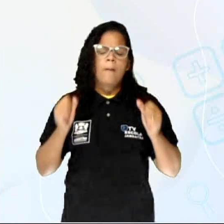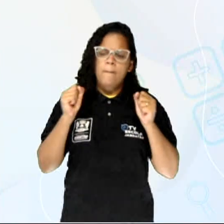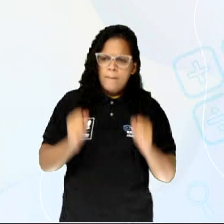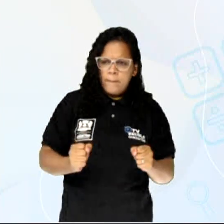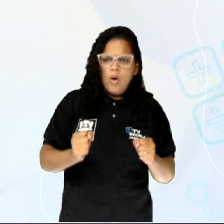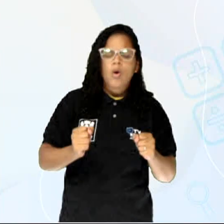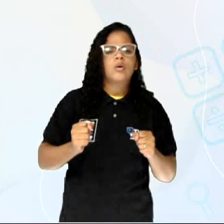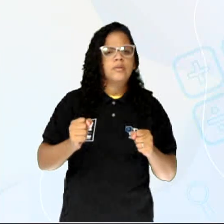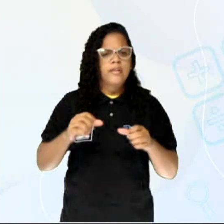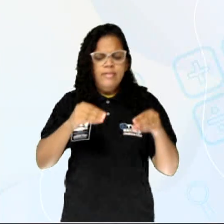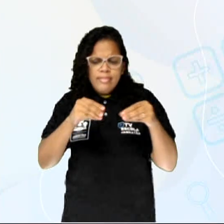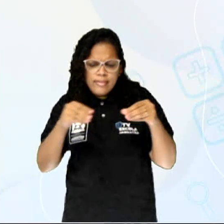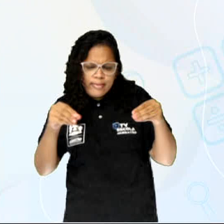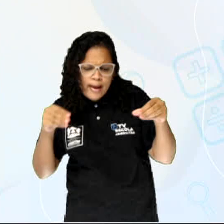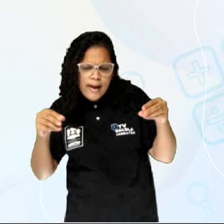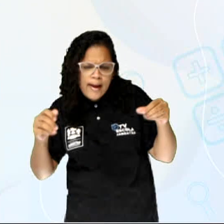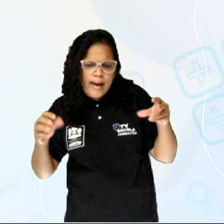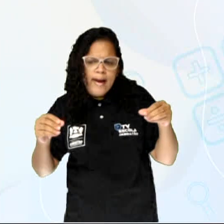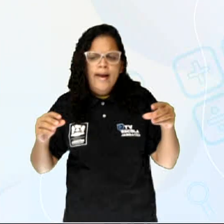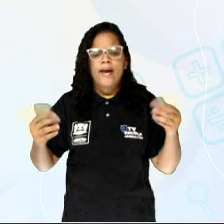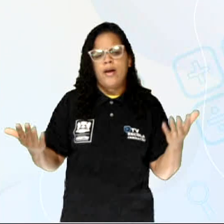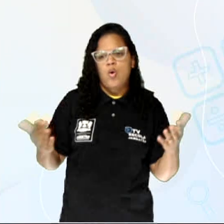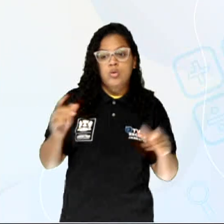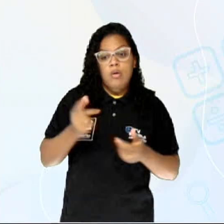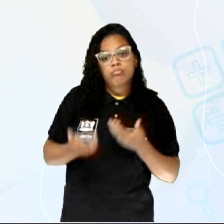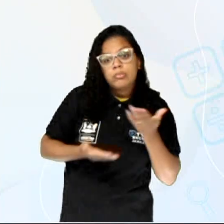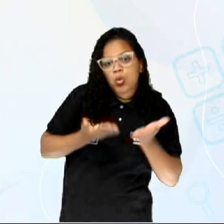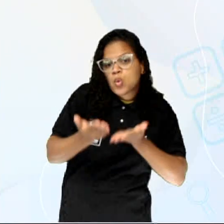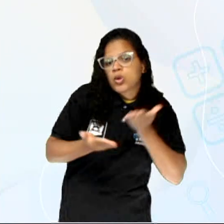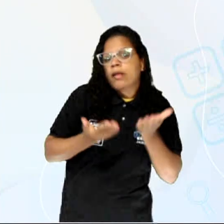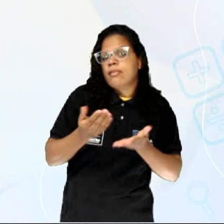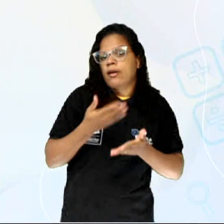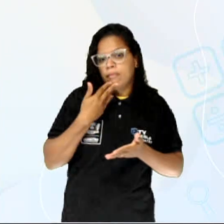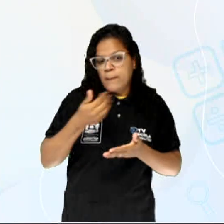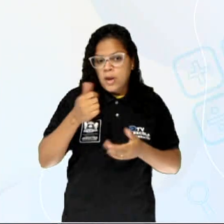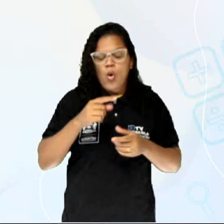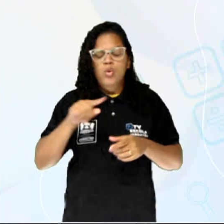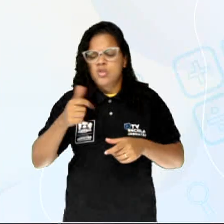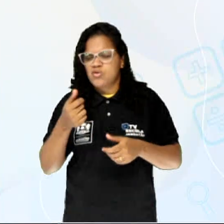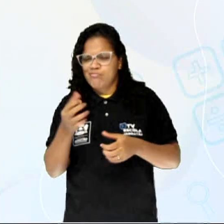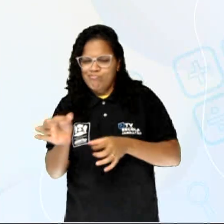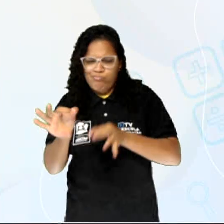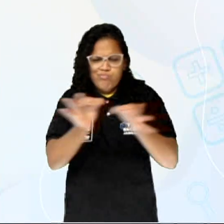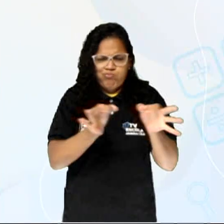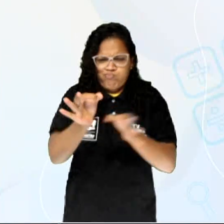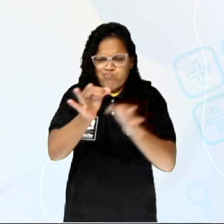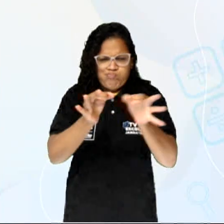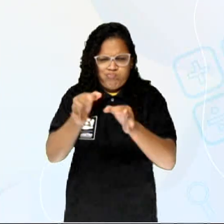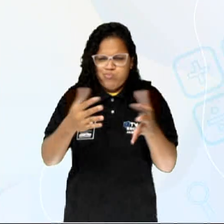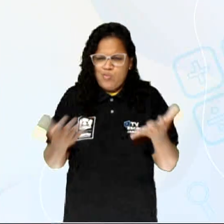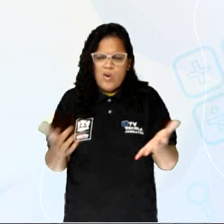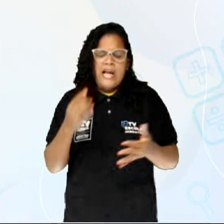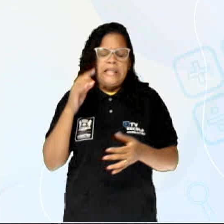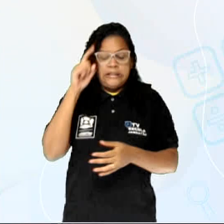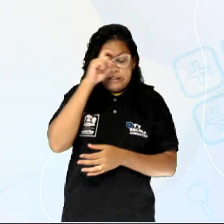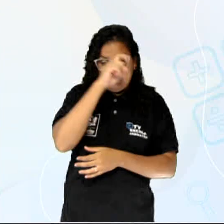mais cuidadas, outras esburacadas, mas tem. Avenidas. Algumas avenidas são mais